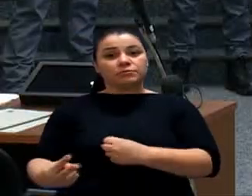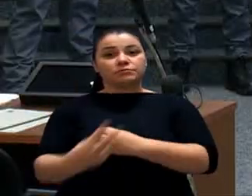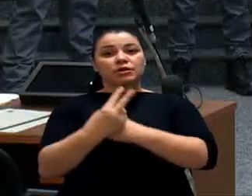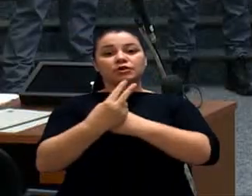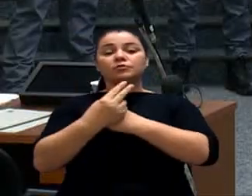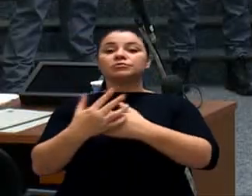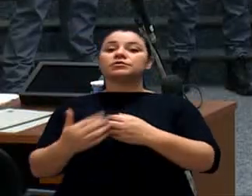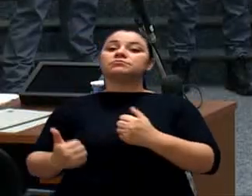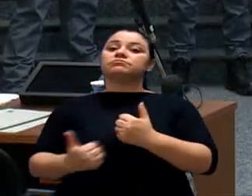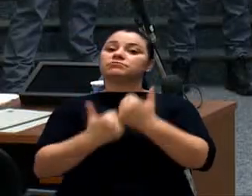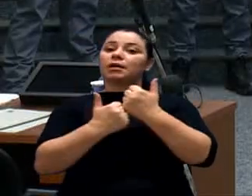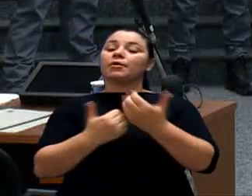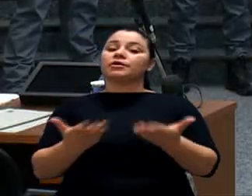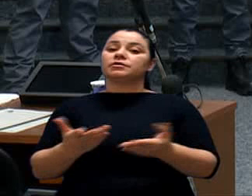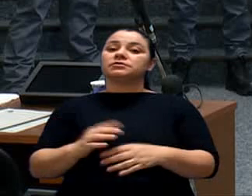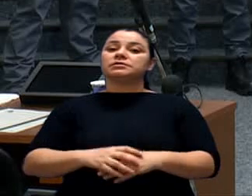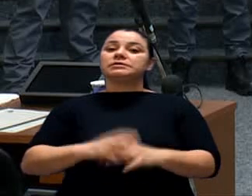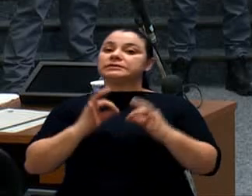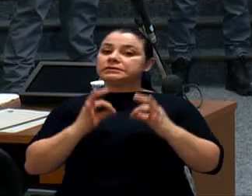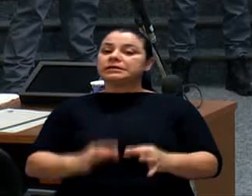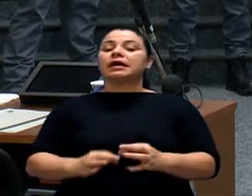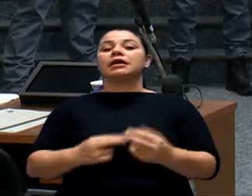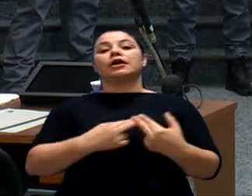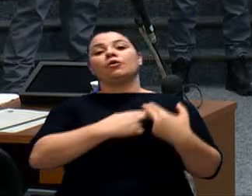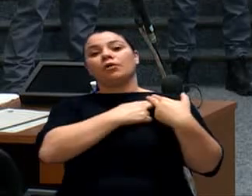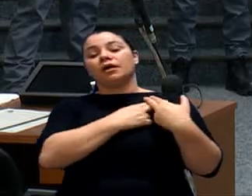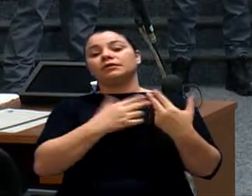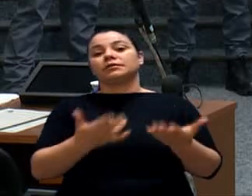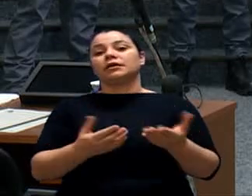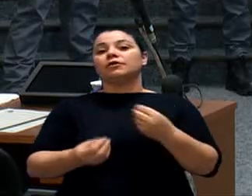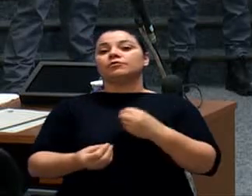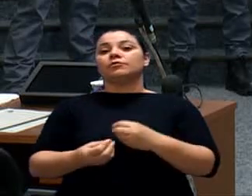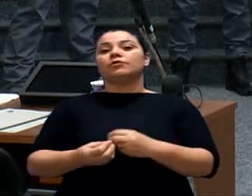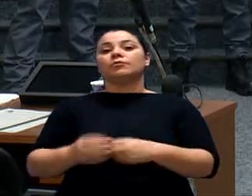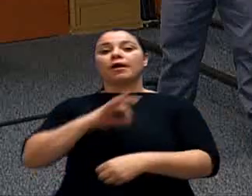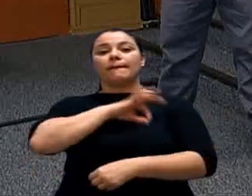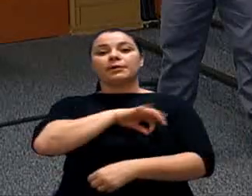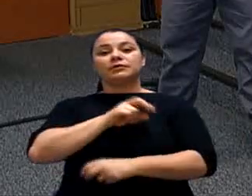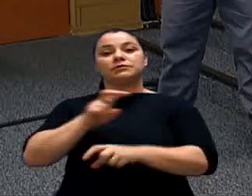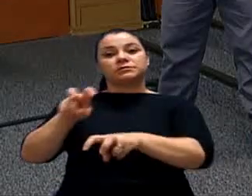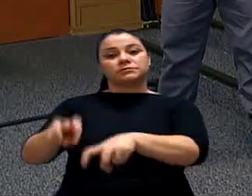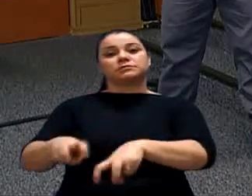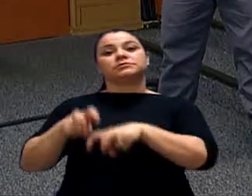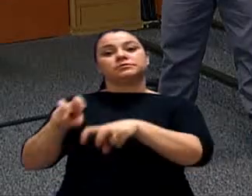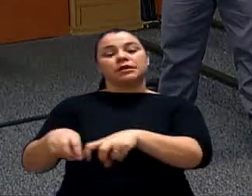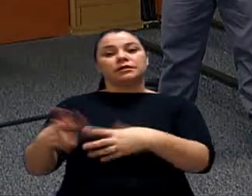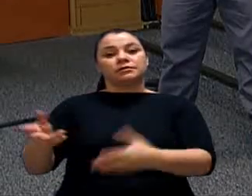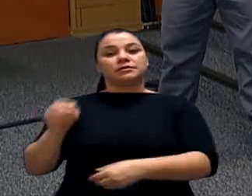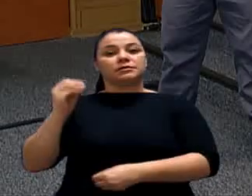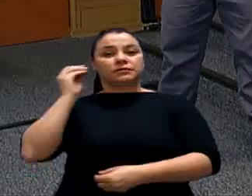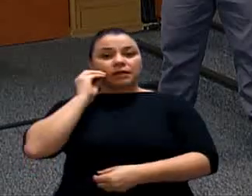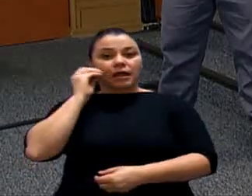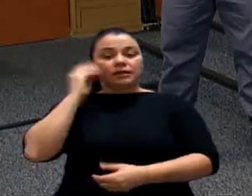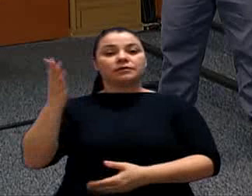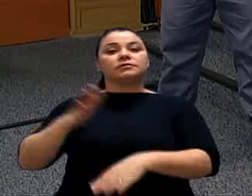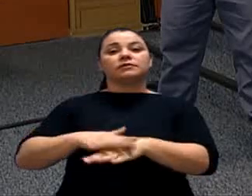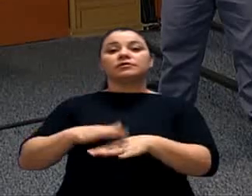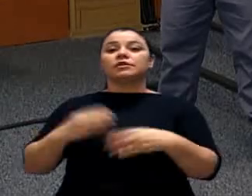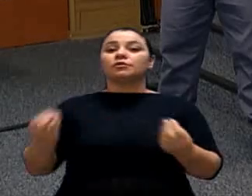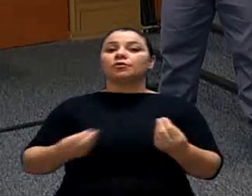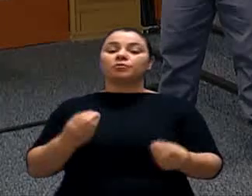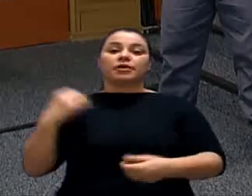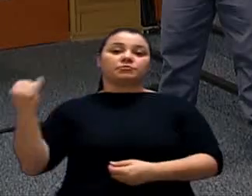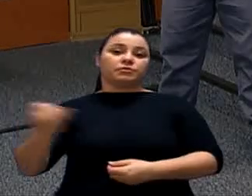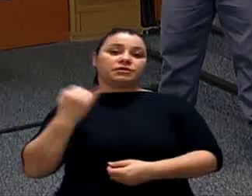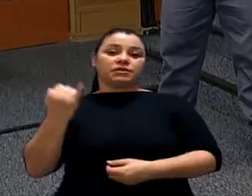dessa instituição séria, correta, que é Patrulha Rural, sobre esse tema que nós estamos falando aqui hoje, a